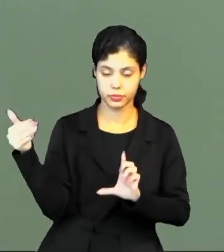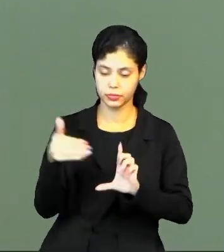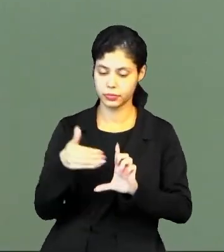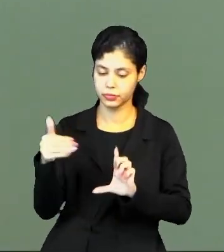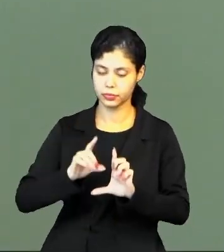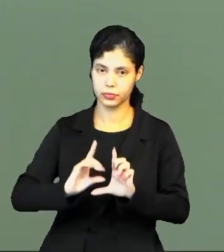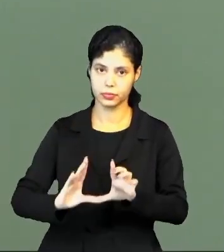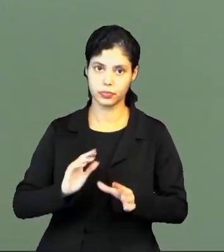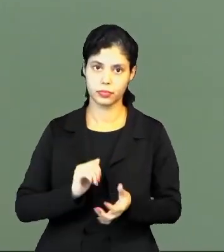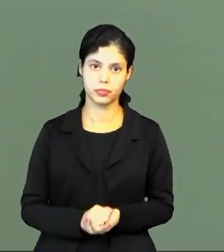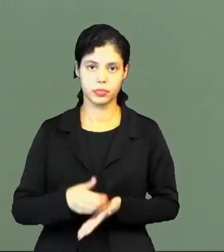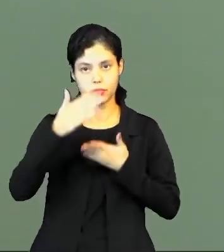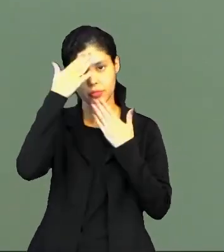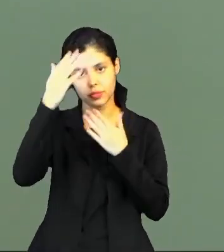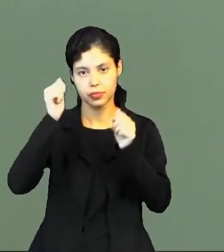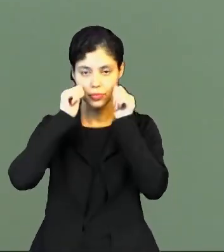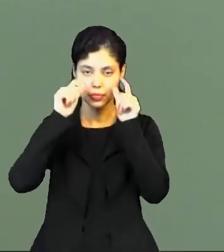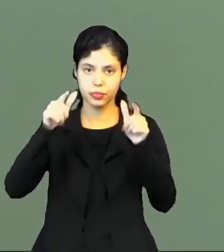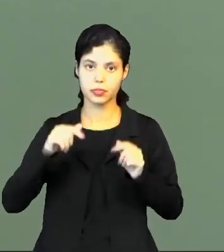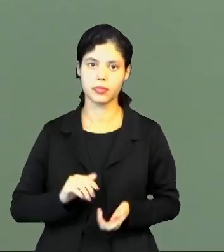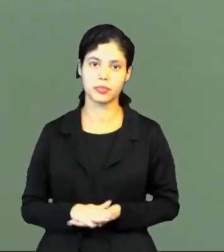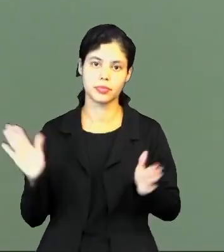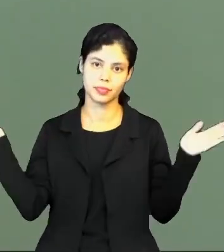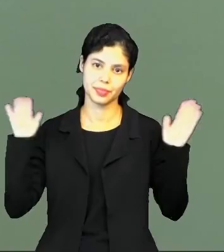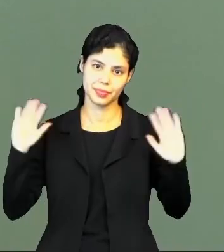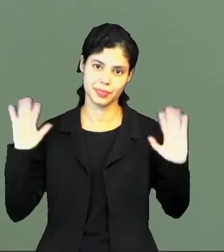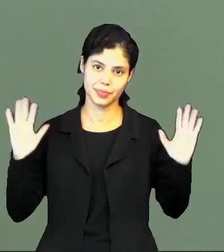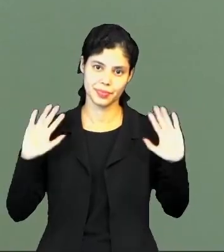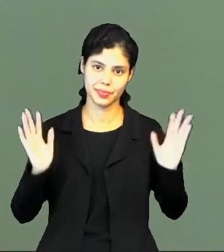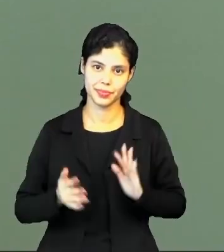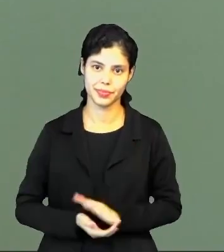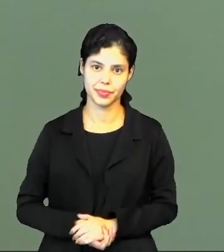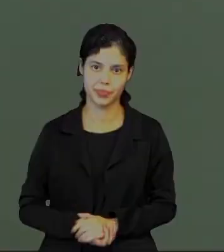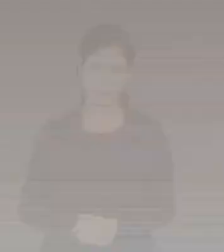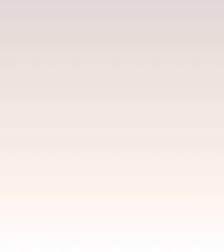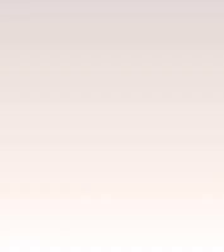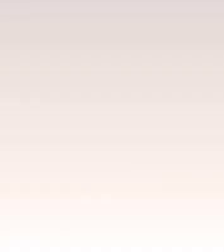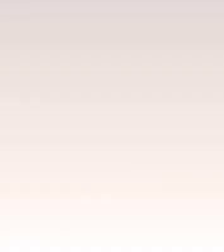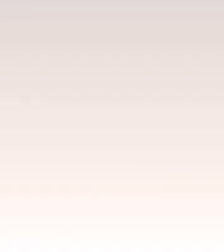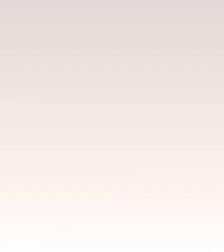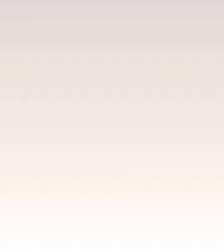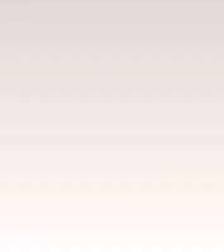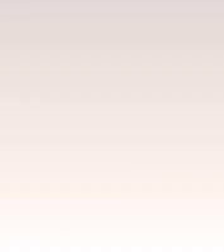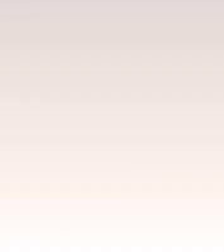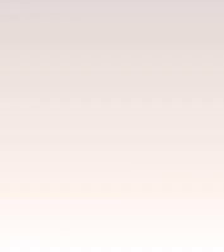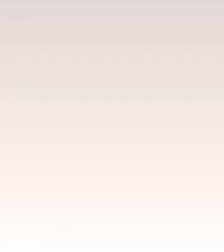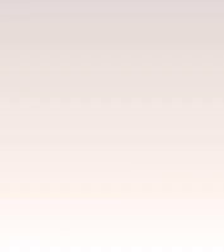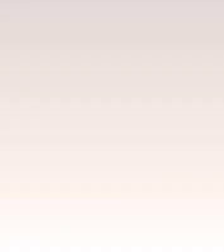plataforma Eduque. Obrigada por sua atenção. Tchau, tchau.